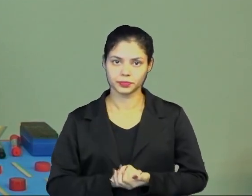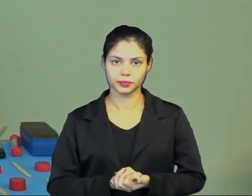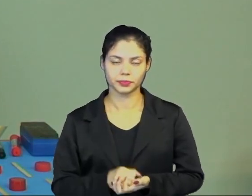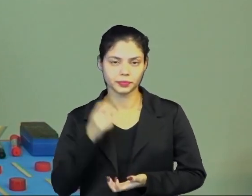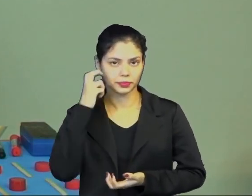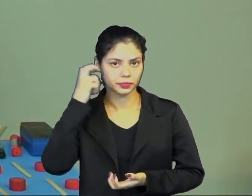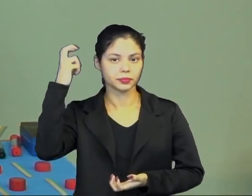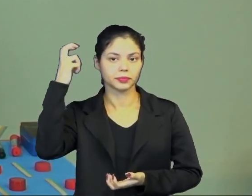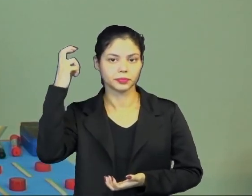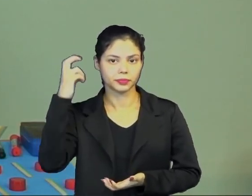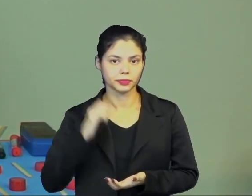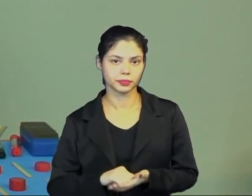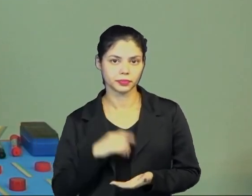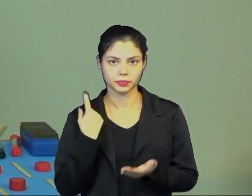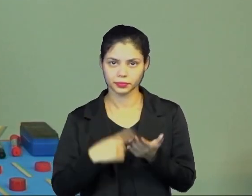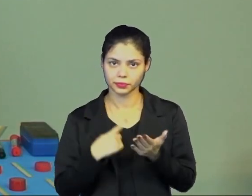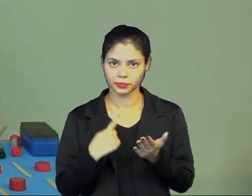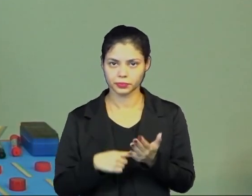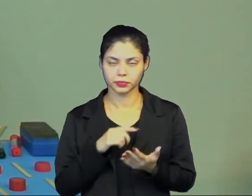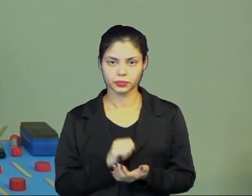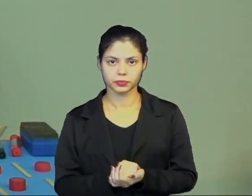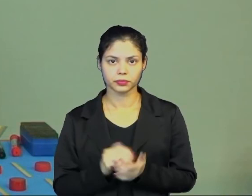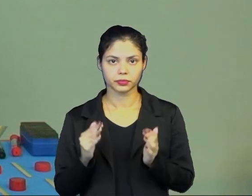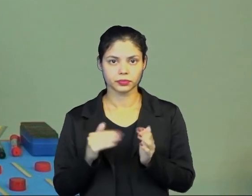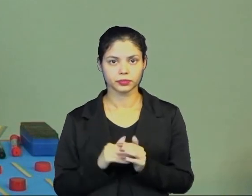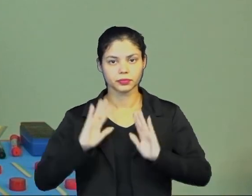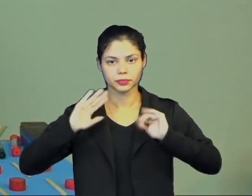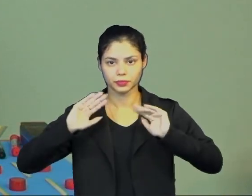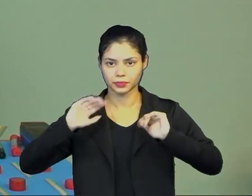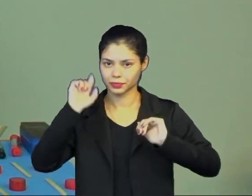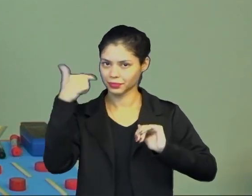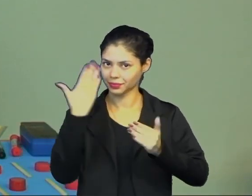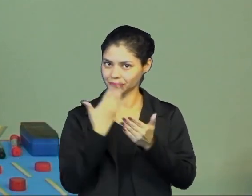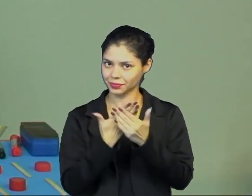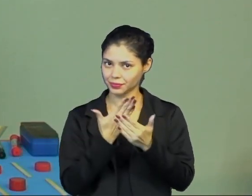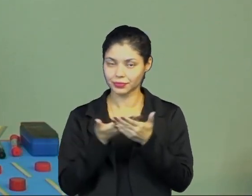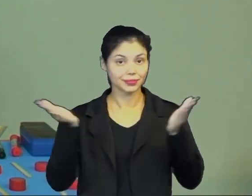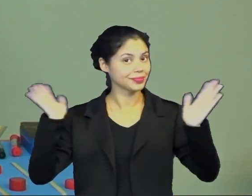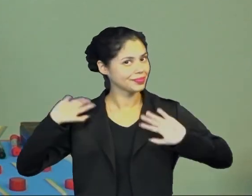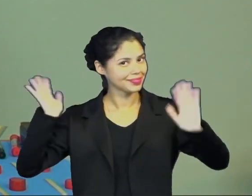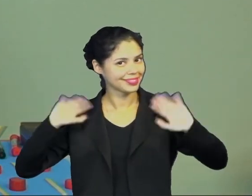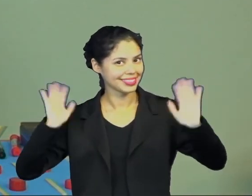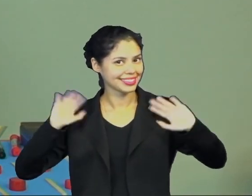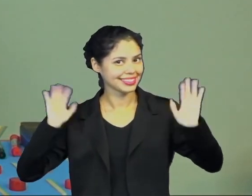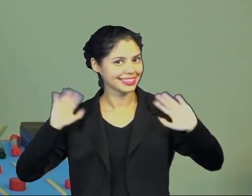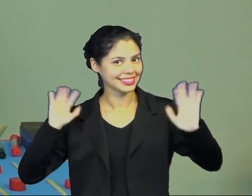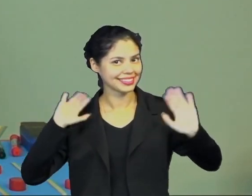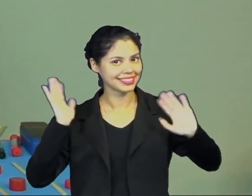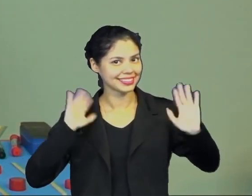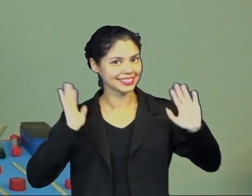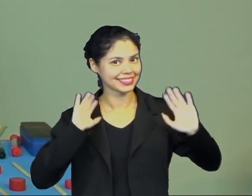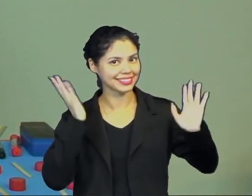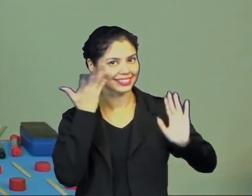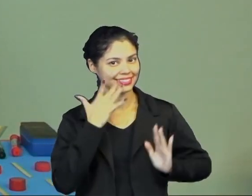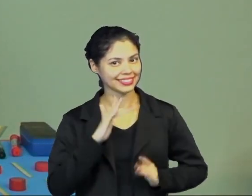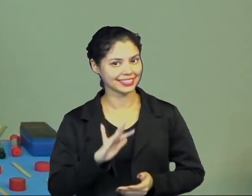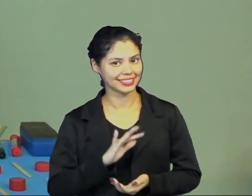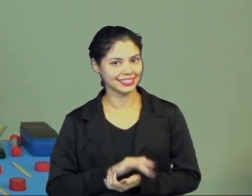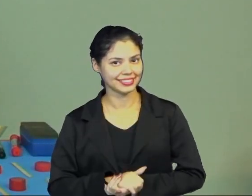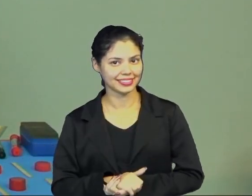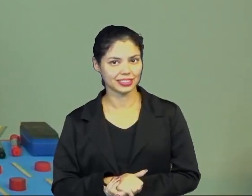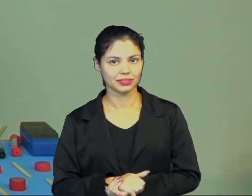mais inteligente. Combinado? Então, até a próxima aula. Tchau, crianças!